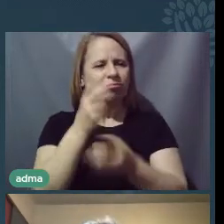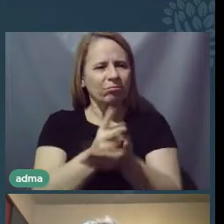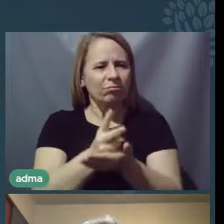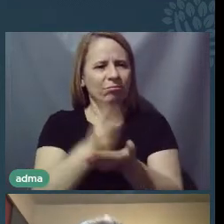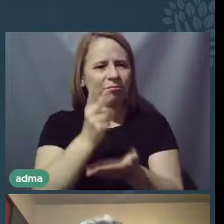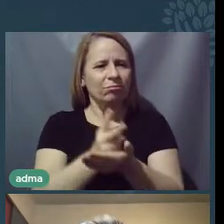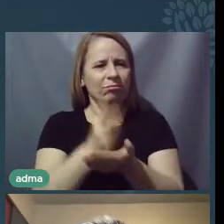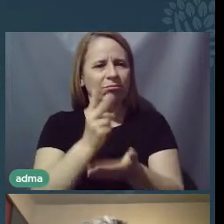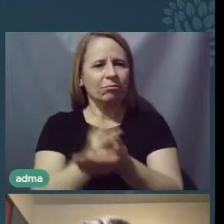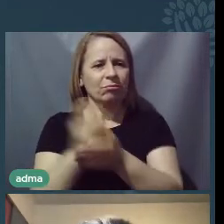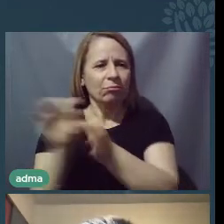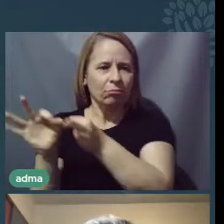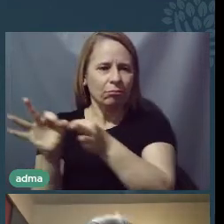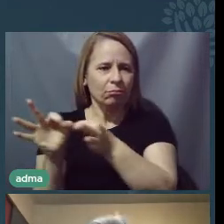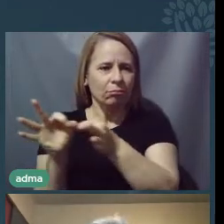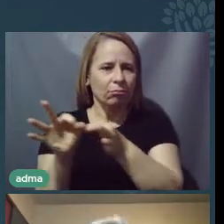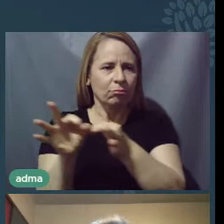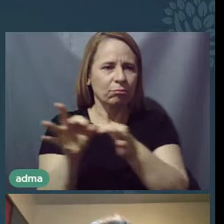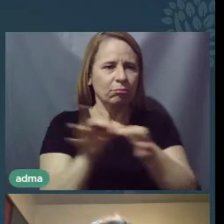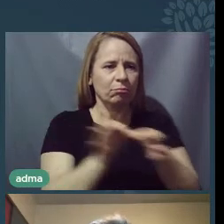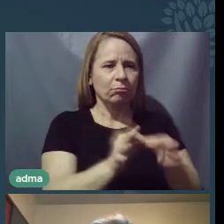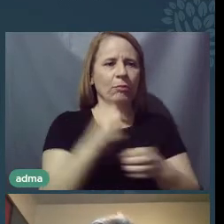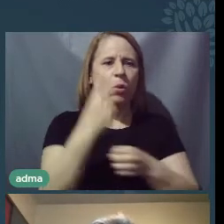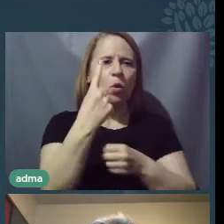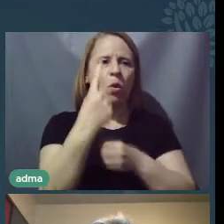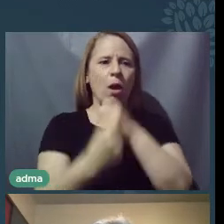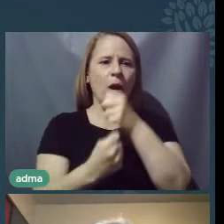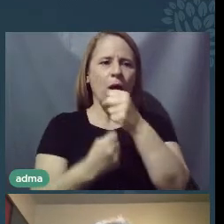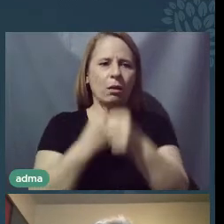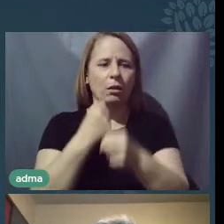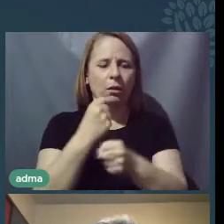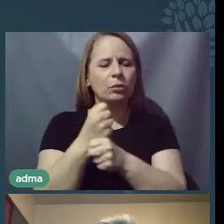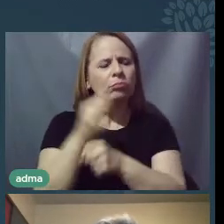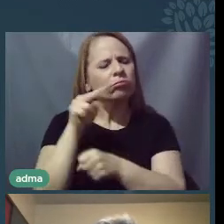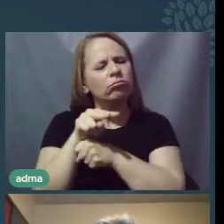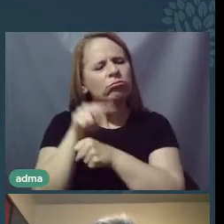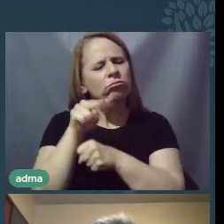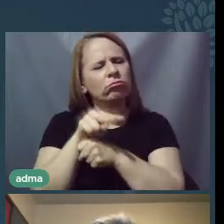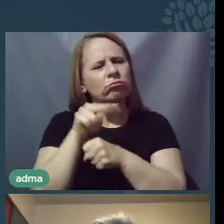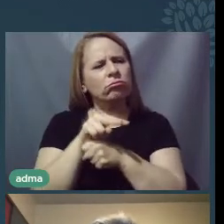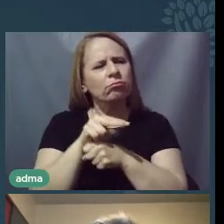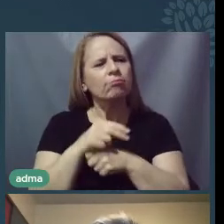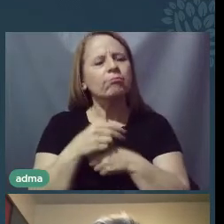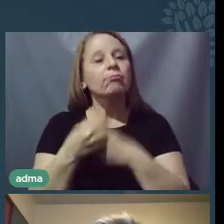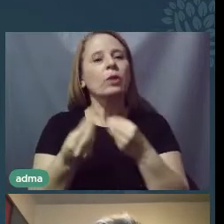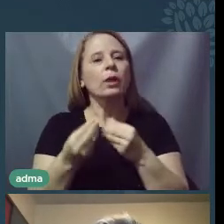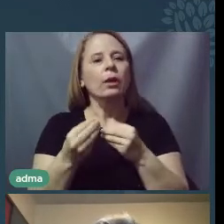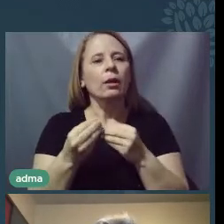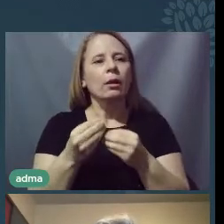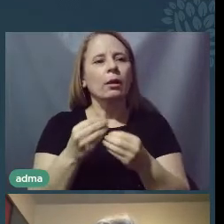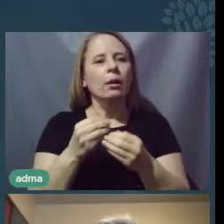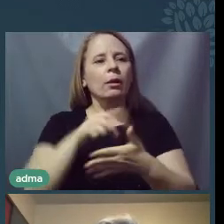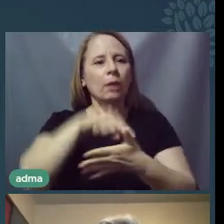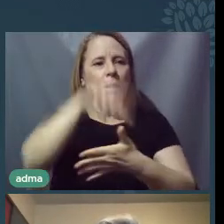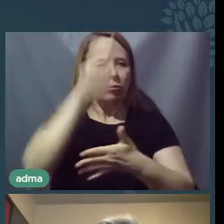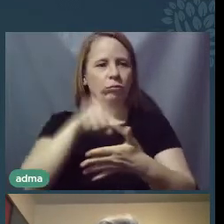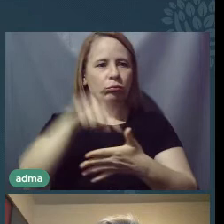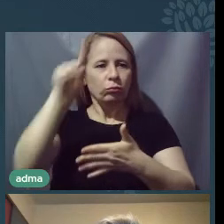incessantemente, foi um trabalho muito árduo, mas vejam que nós temos gráficos que